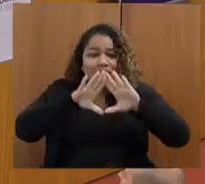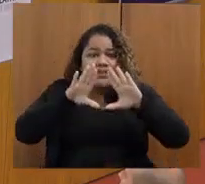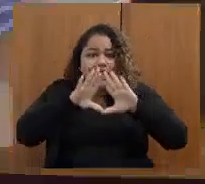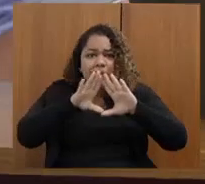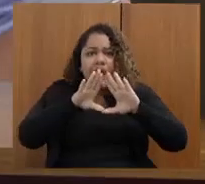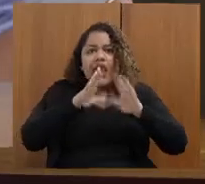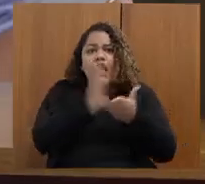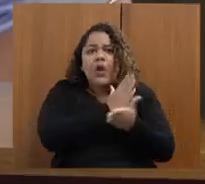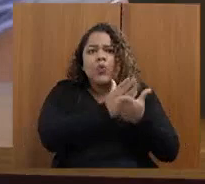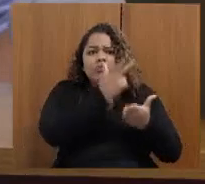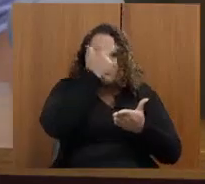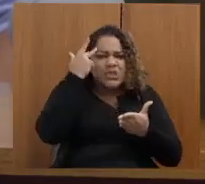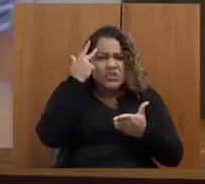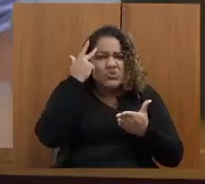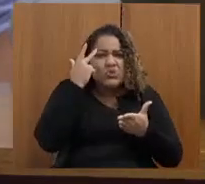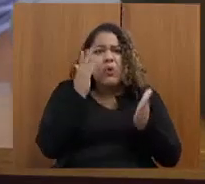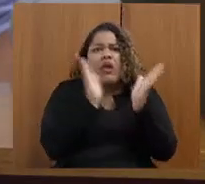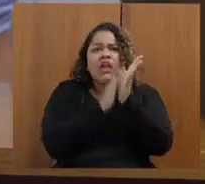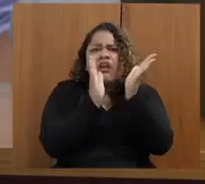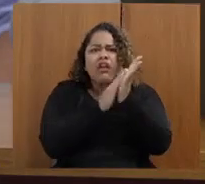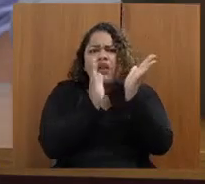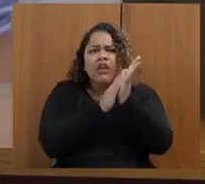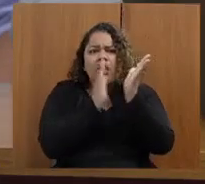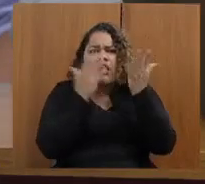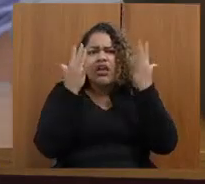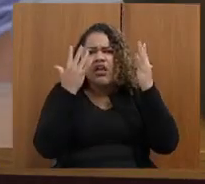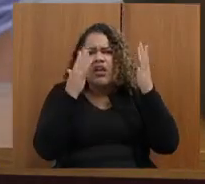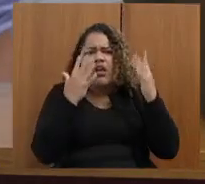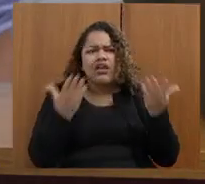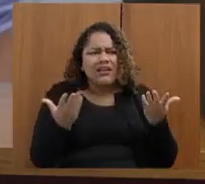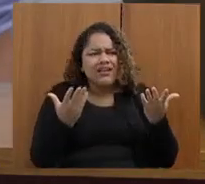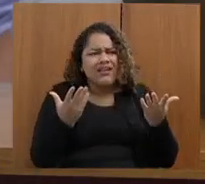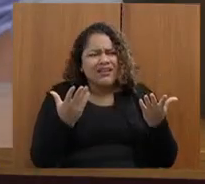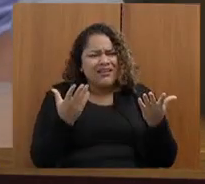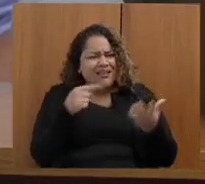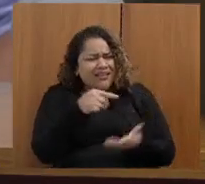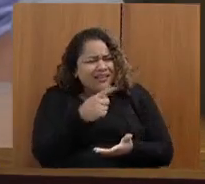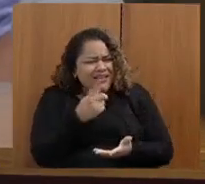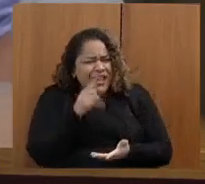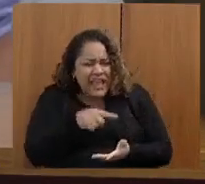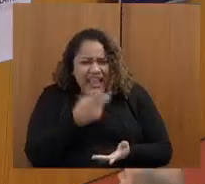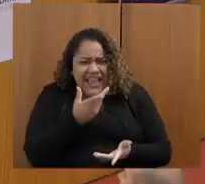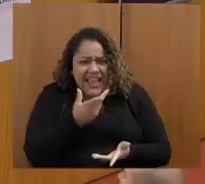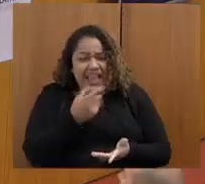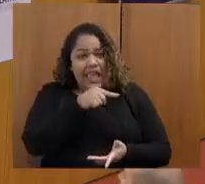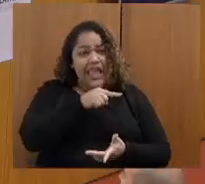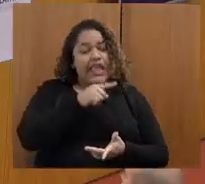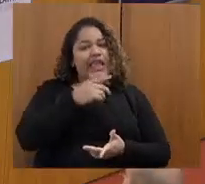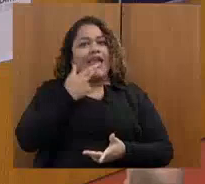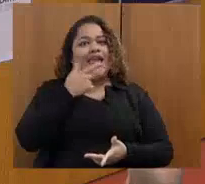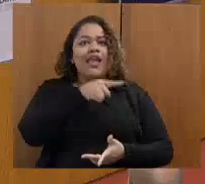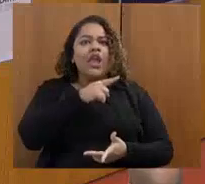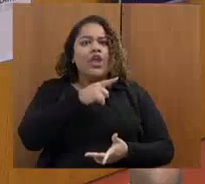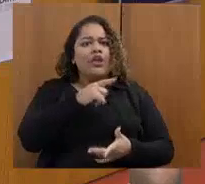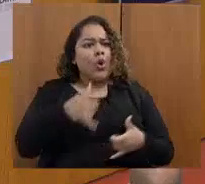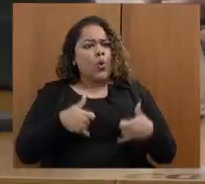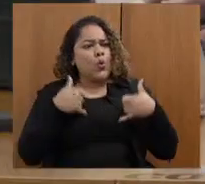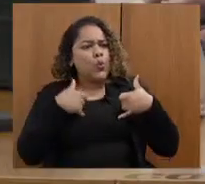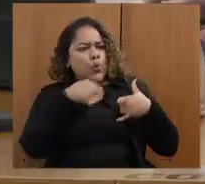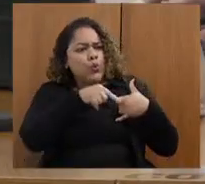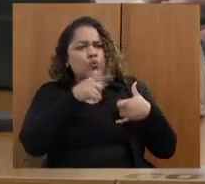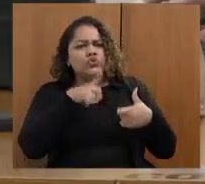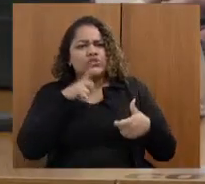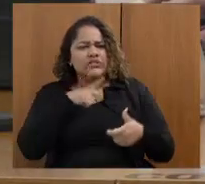foi aplaudido como se fosse um mérito ter coragem para nomear pessoas negras em espaço de